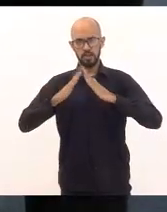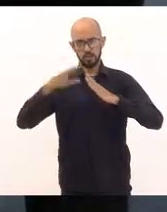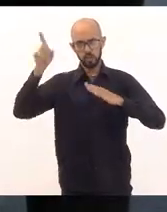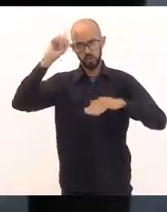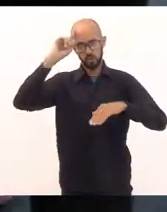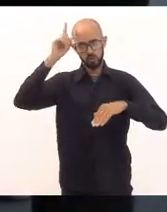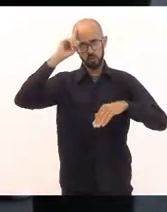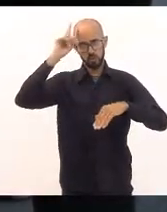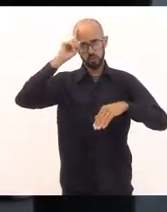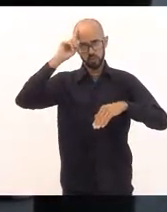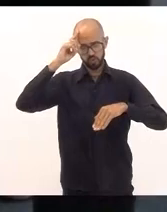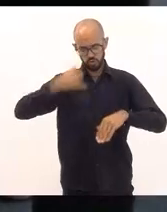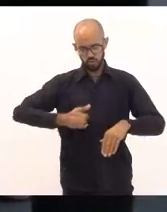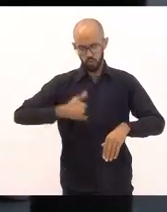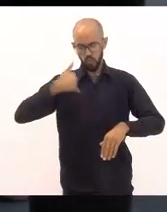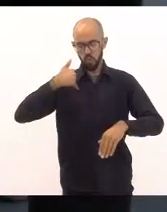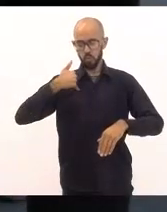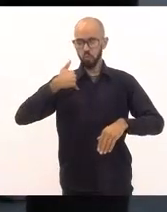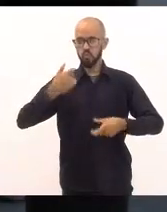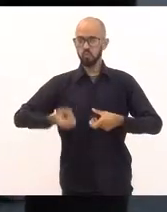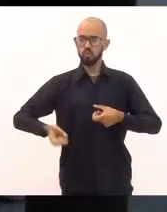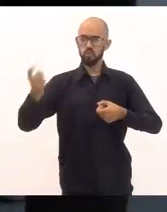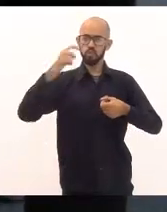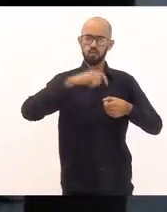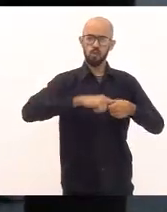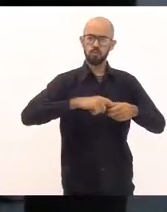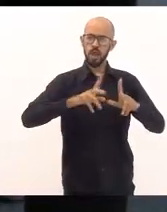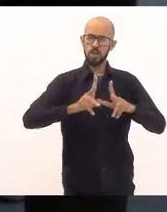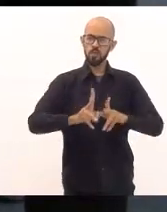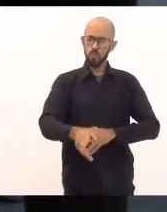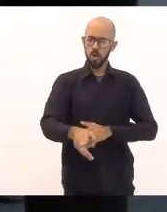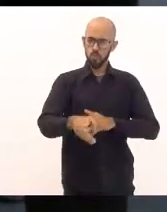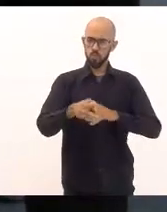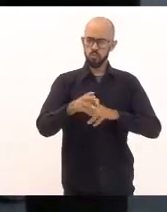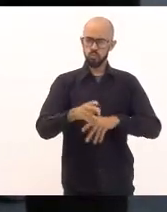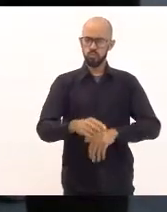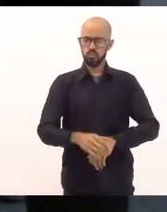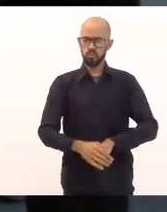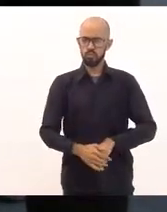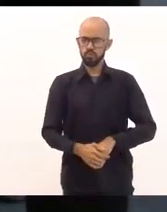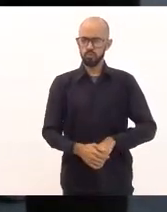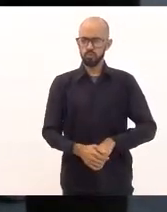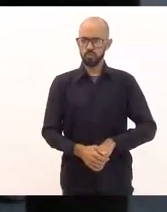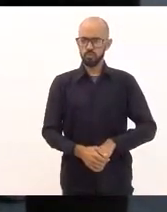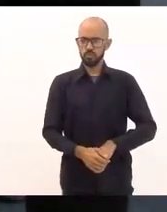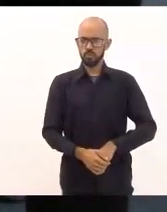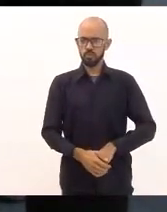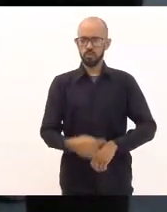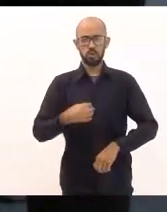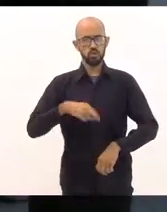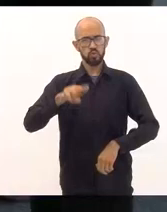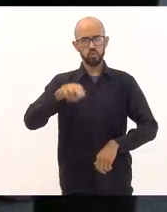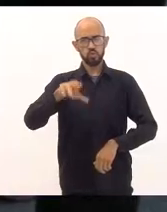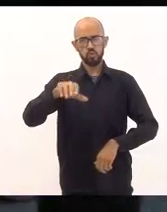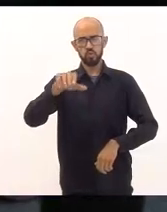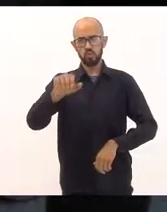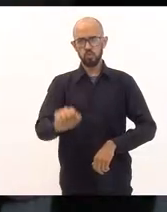cabeça erguida, e voltar da mesma maneira. E isso jamais